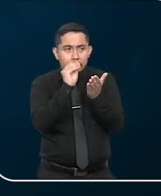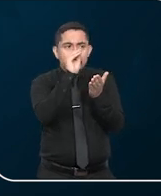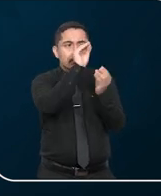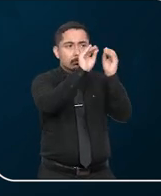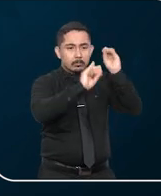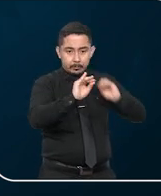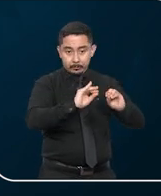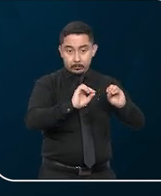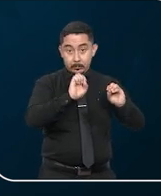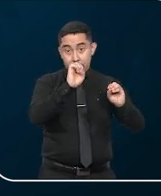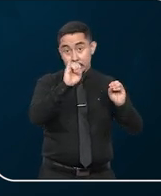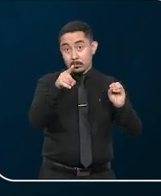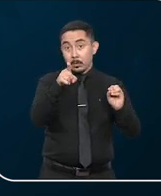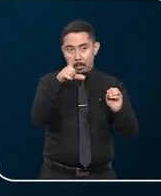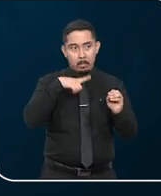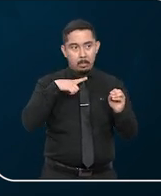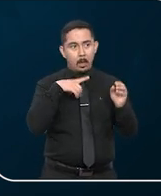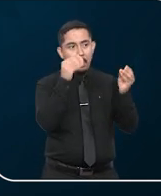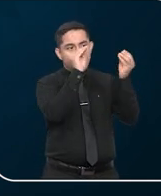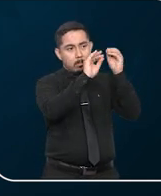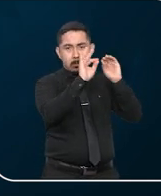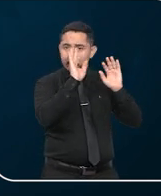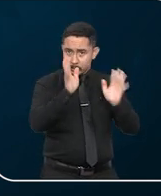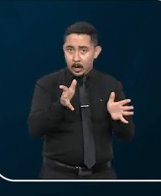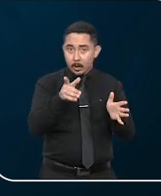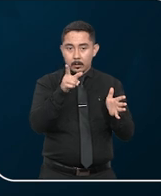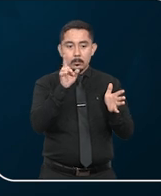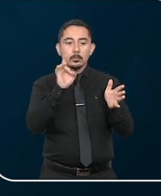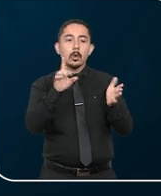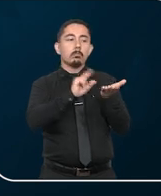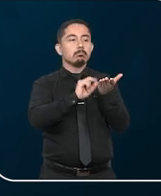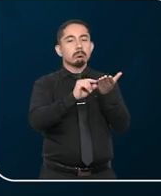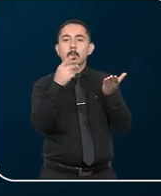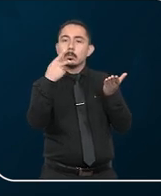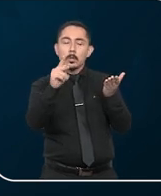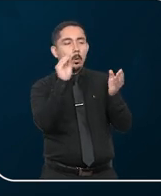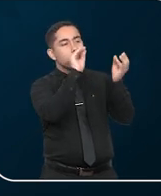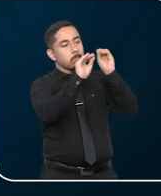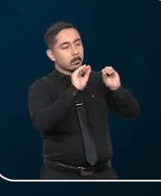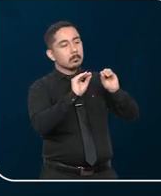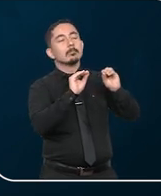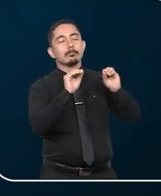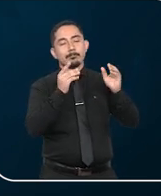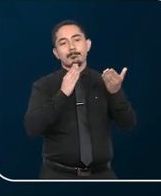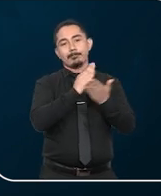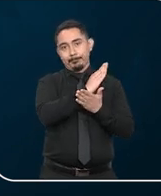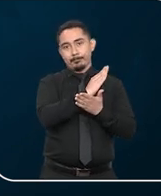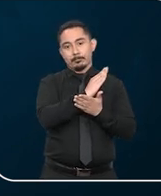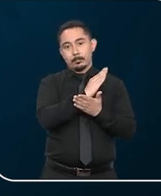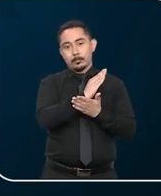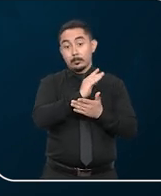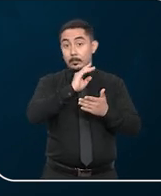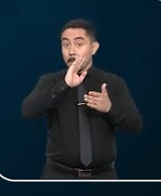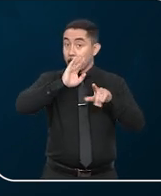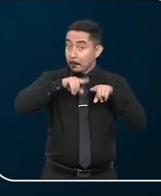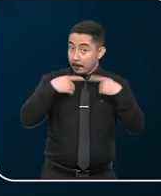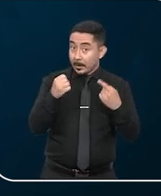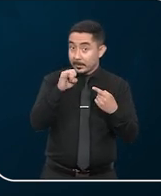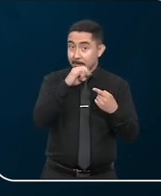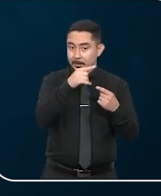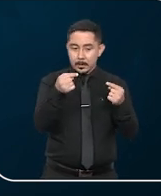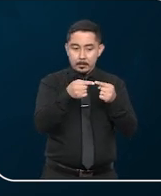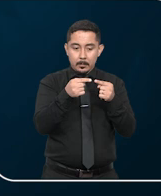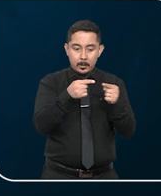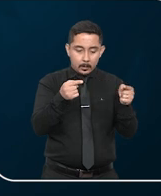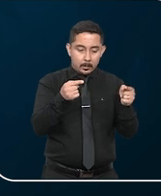inscrever aqui. E quem já é cadastrado é só fazer o login com os dados e clicar bem aqui. Agora,